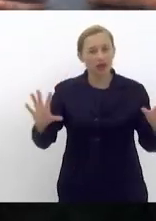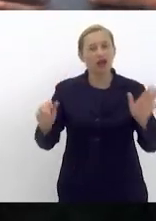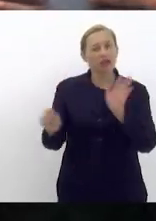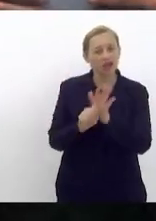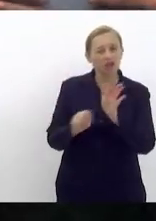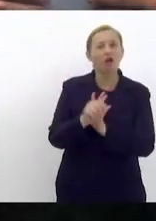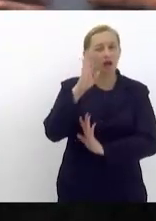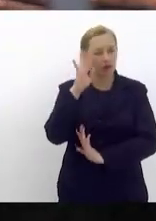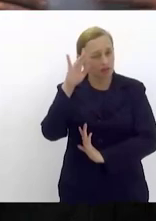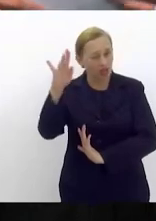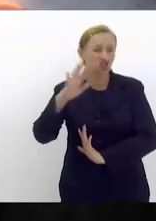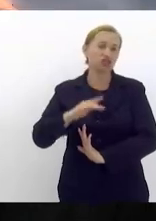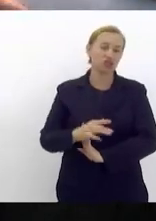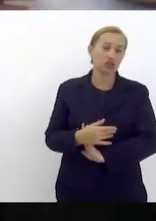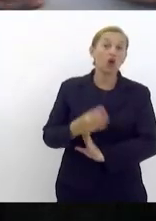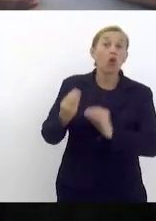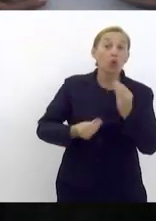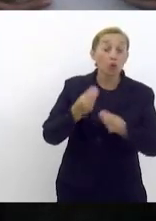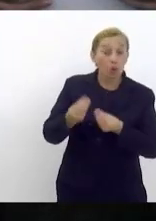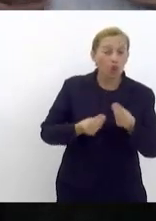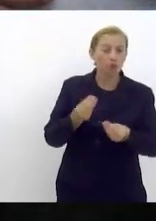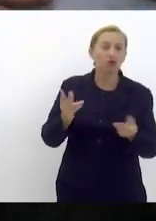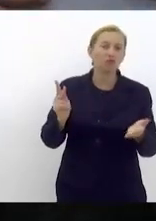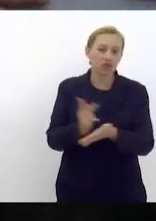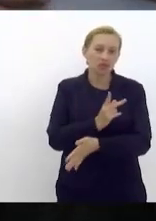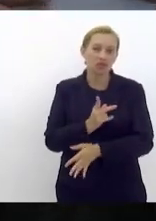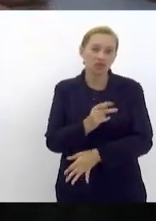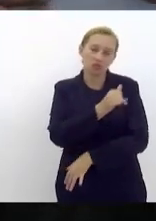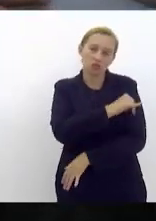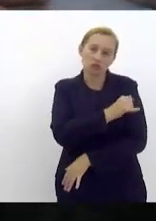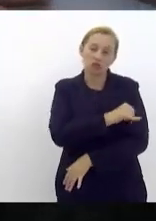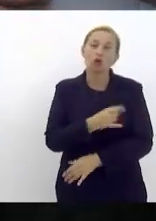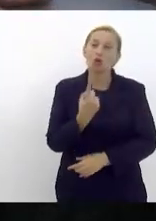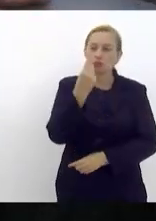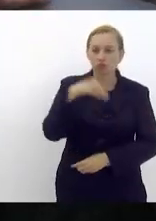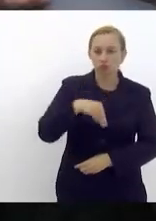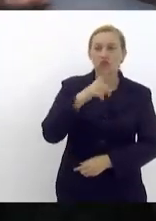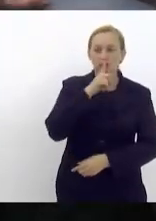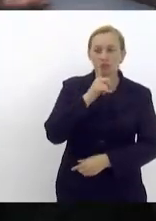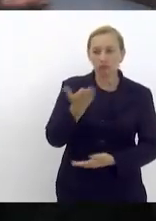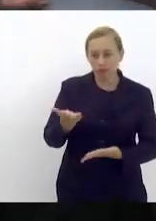Imaginem se as drogas fossem liberadas. Presidente, um minuto de silêncio, por favor.